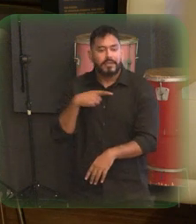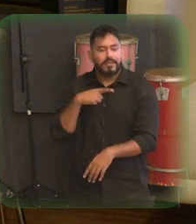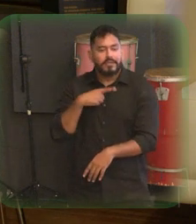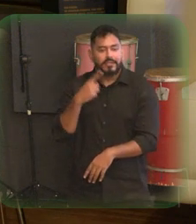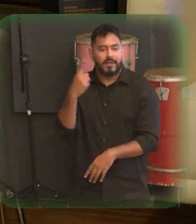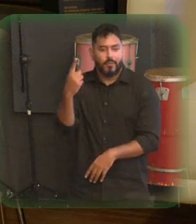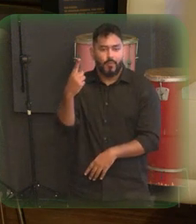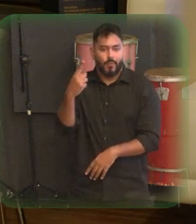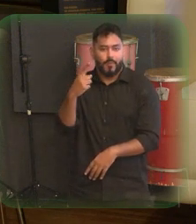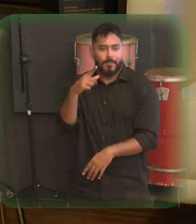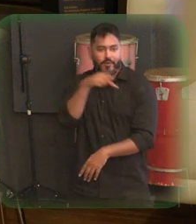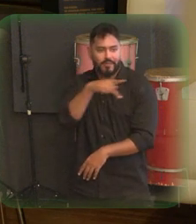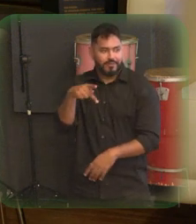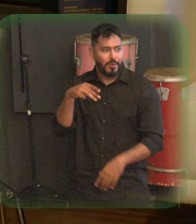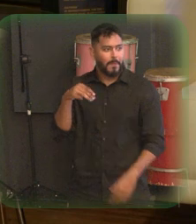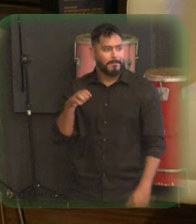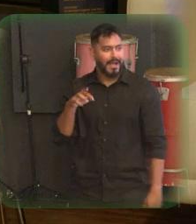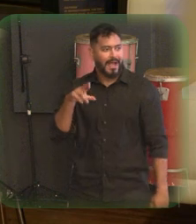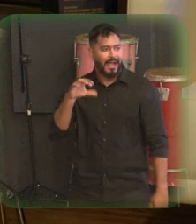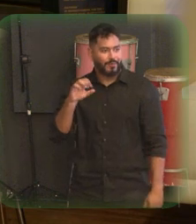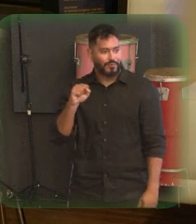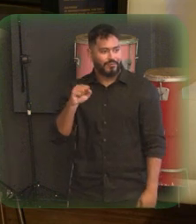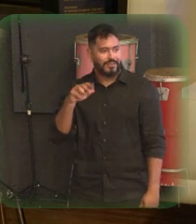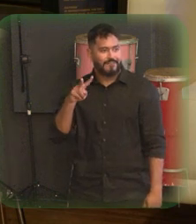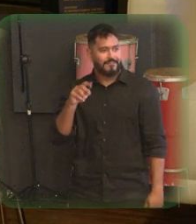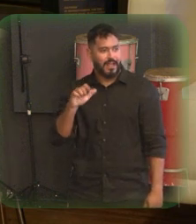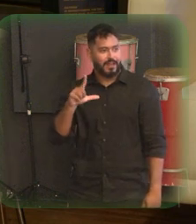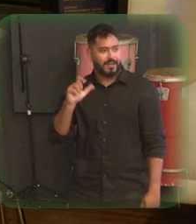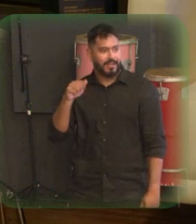Marcos Valença, que está aqui na plateia hoje.